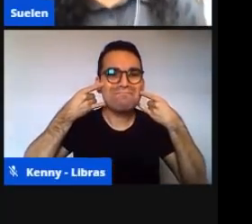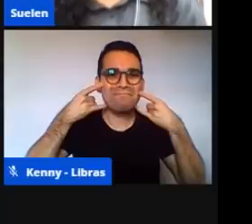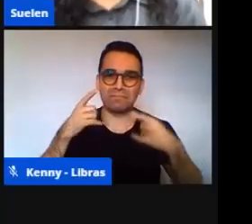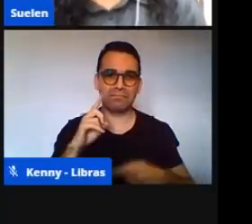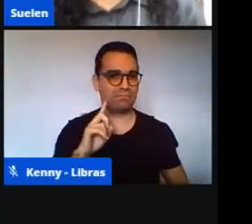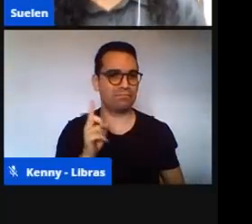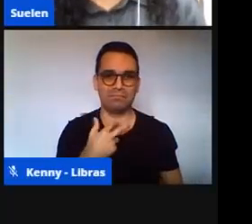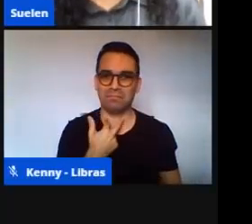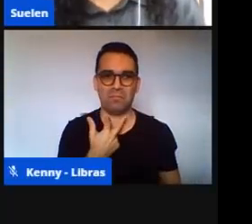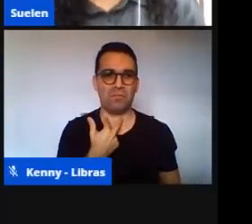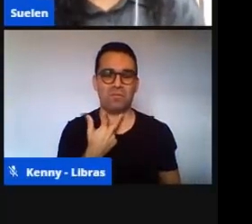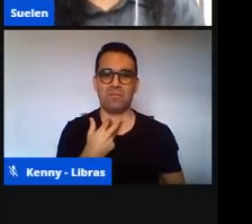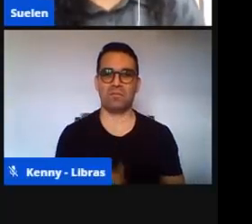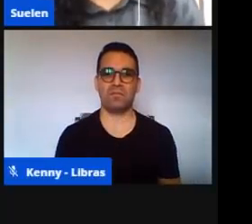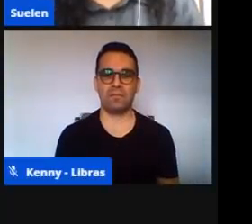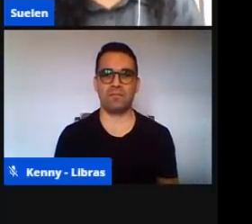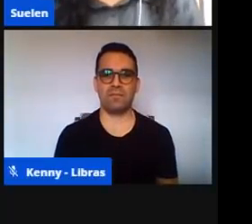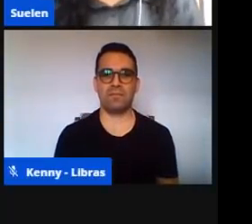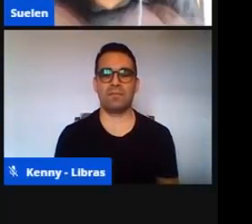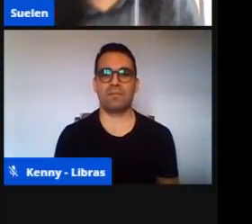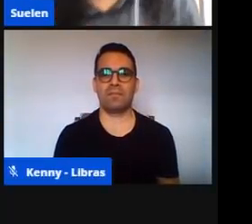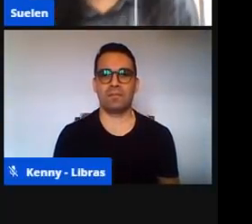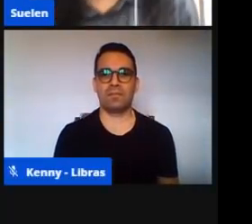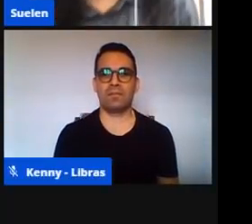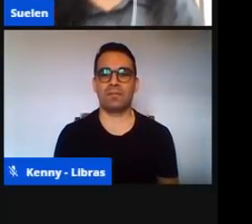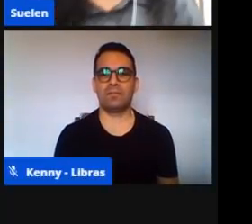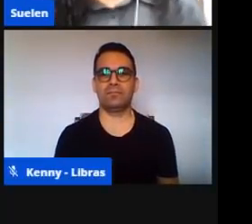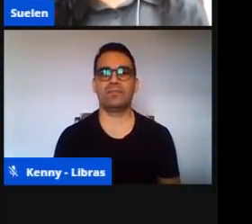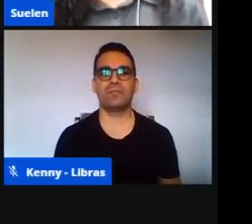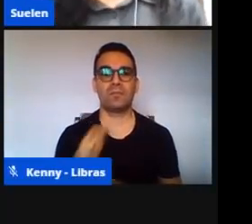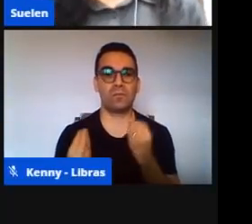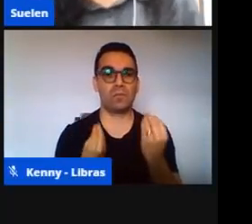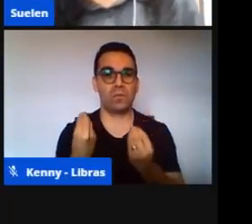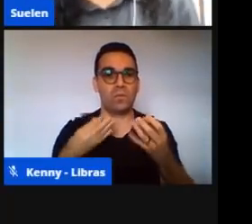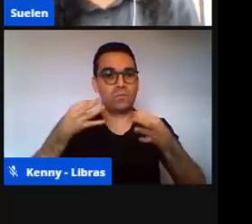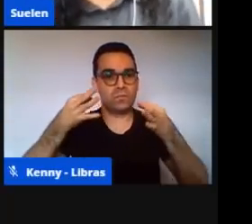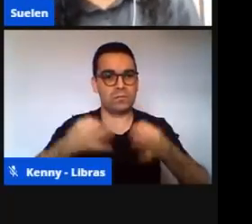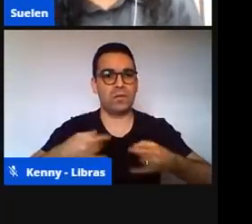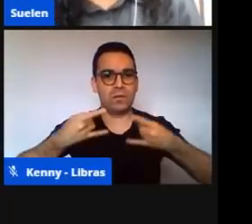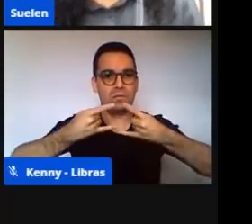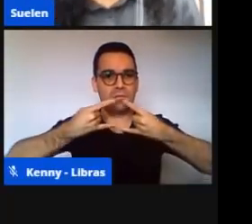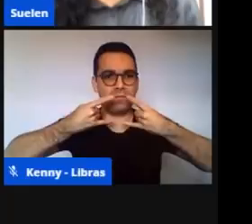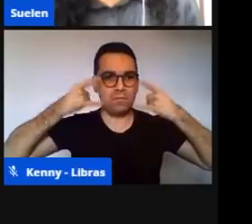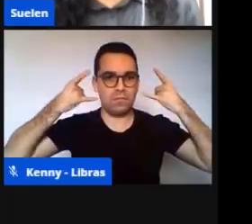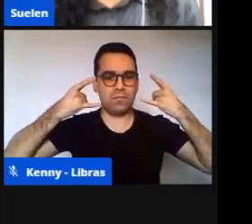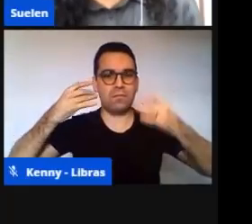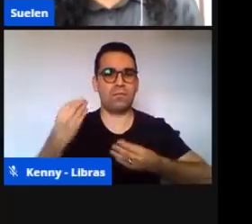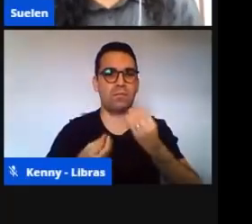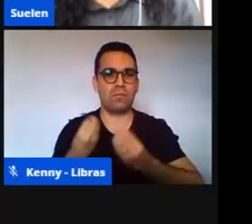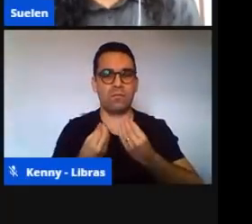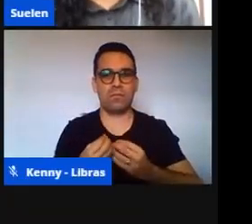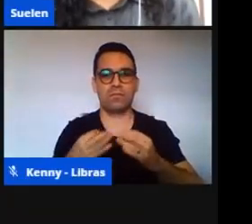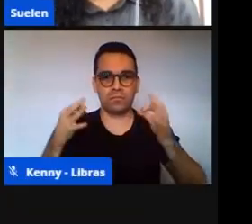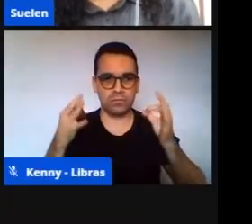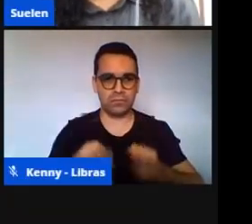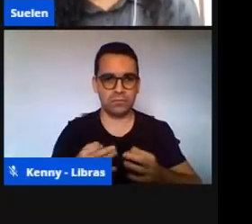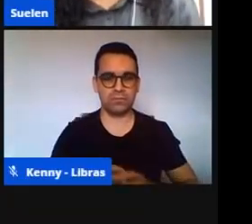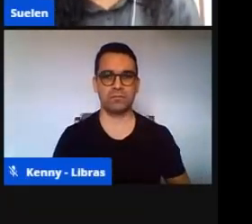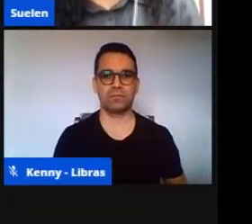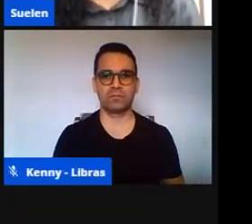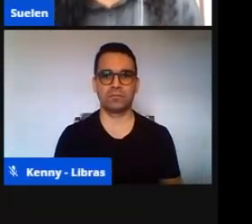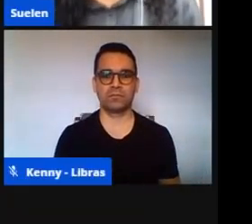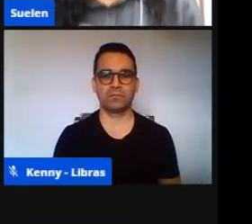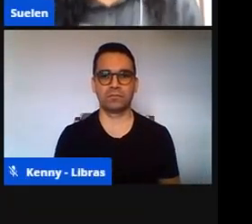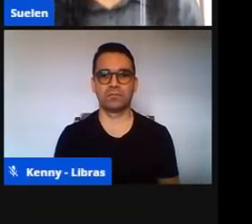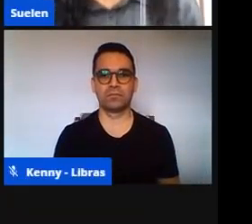Então, como que a gente recomenda colocar as máscaras? É importante, antes de colocar as